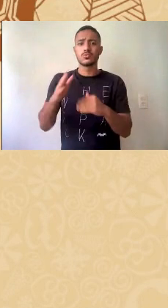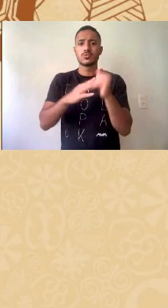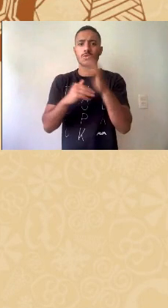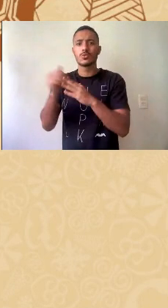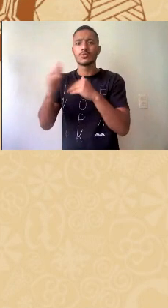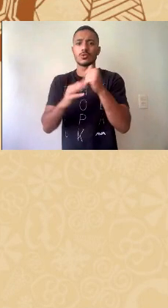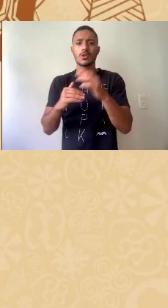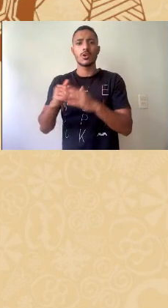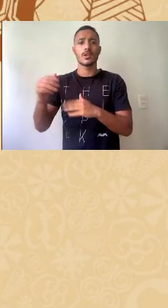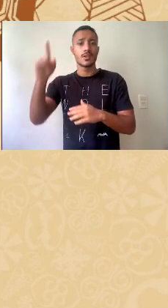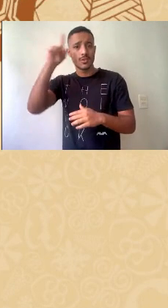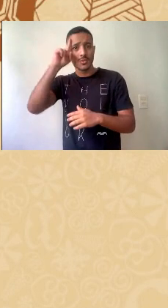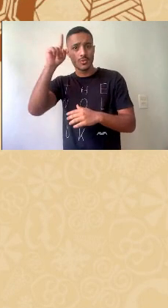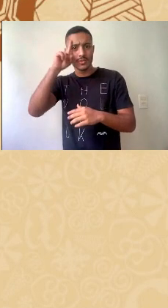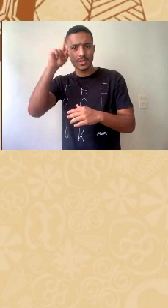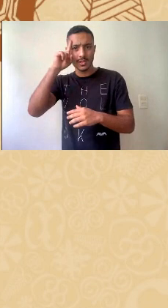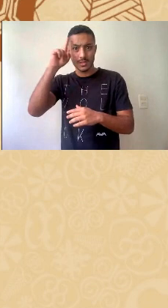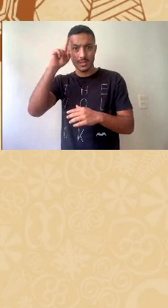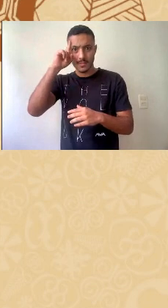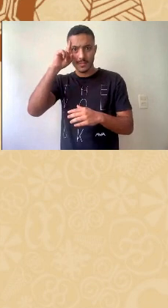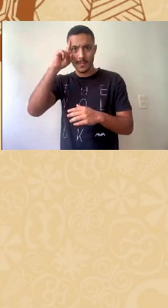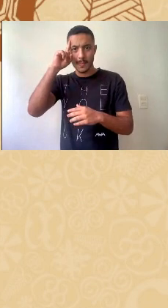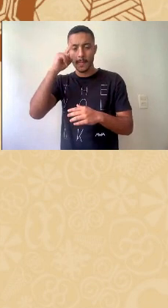princípio bíblico-cristão,